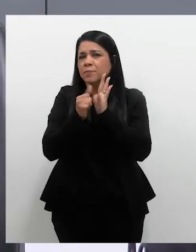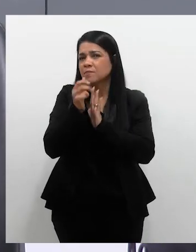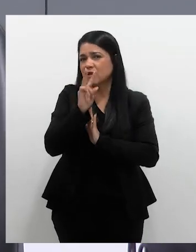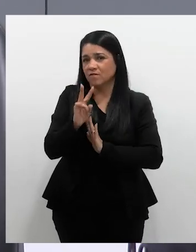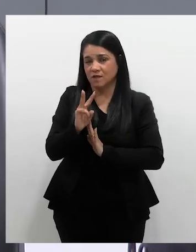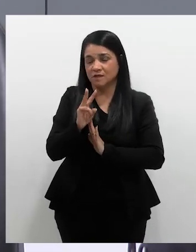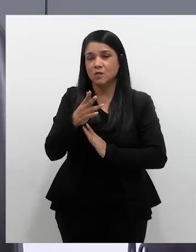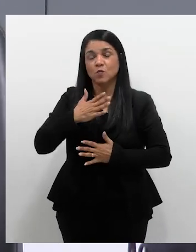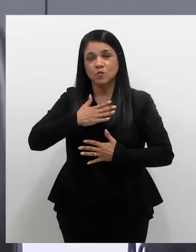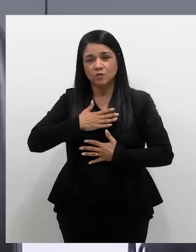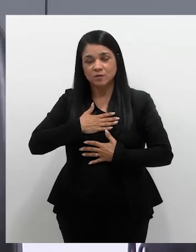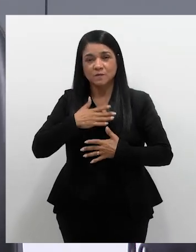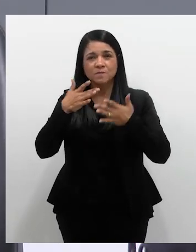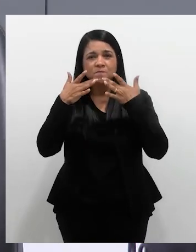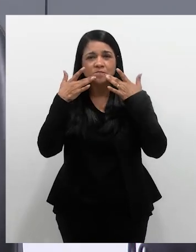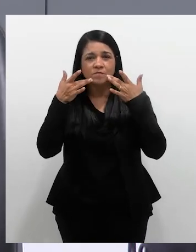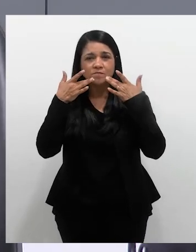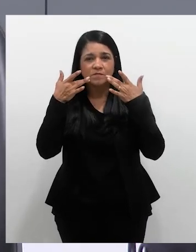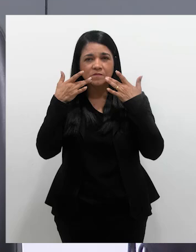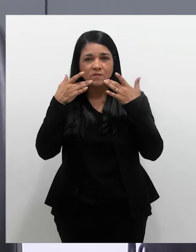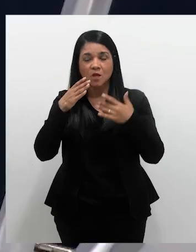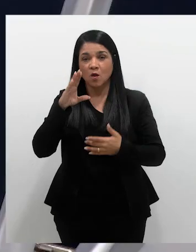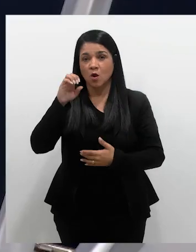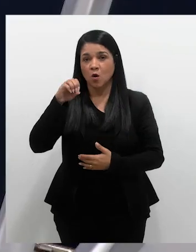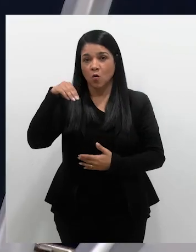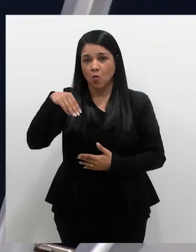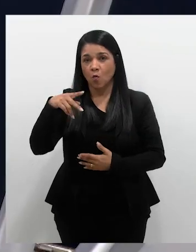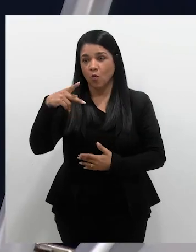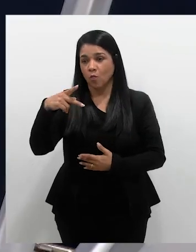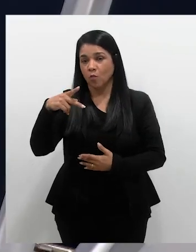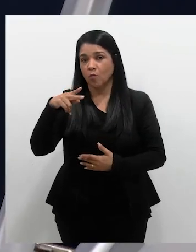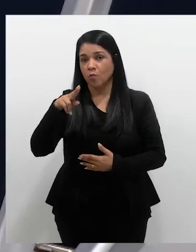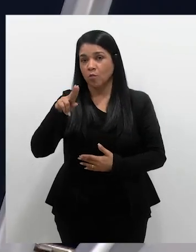muito. Foi uma peça chamada